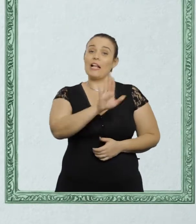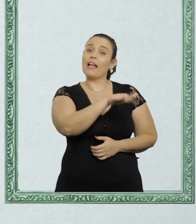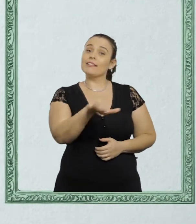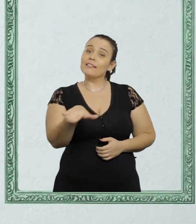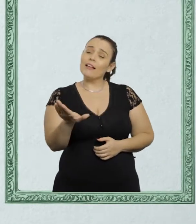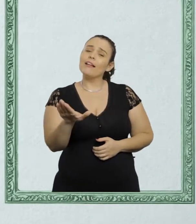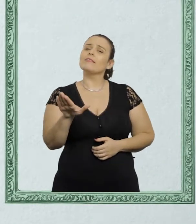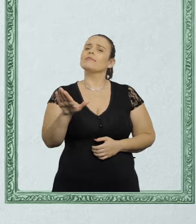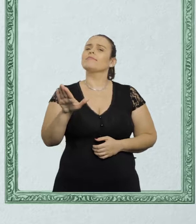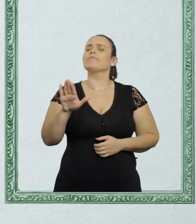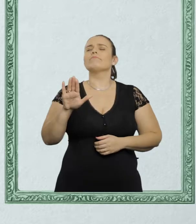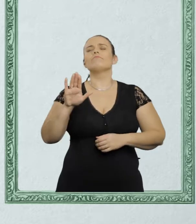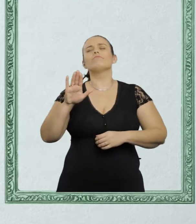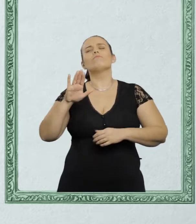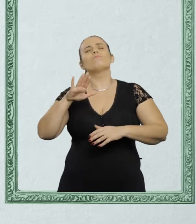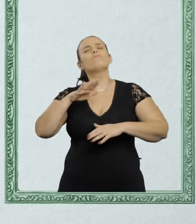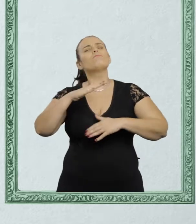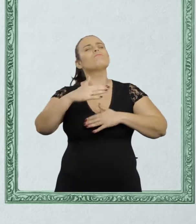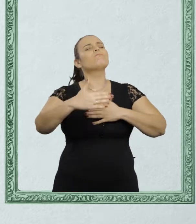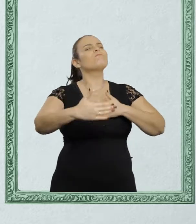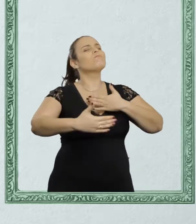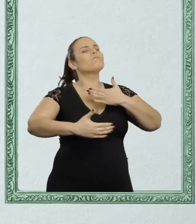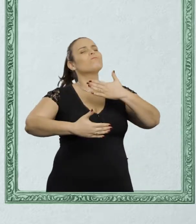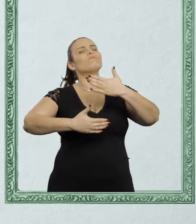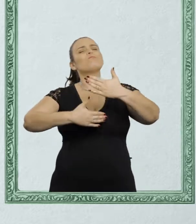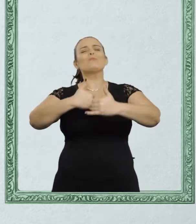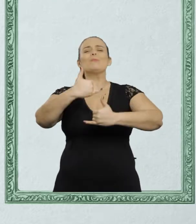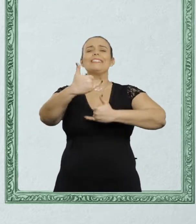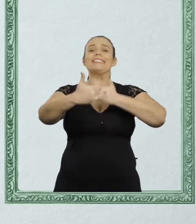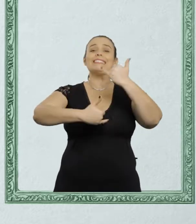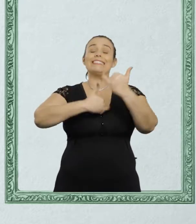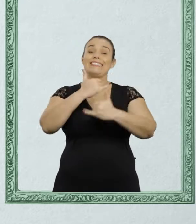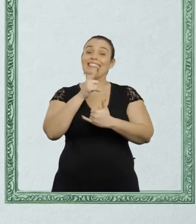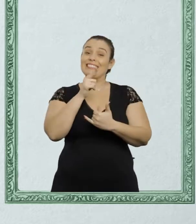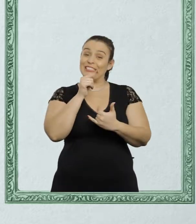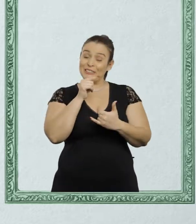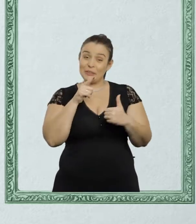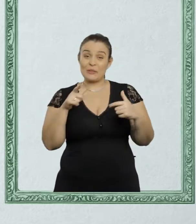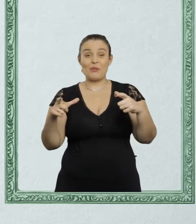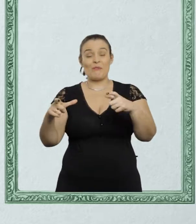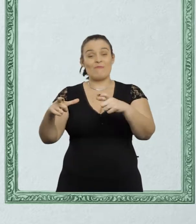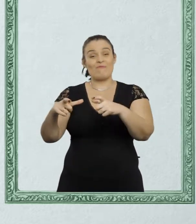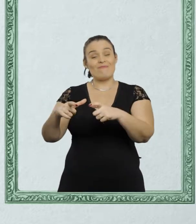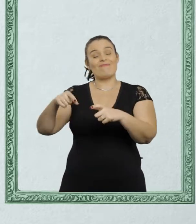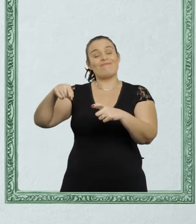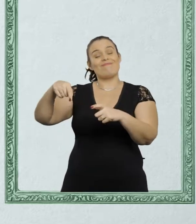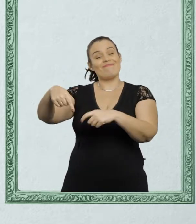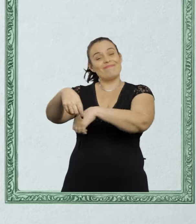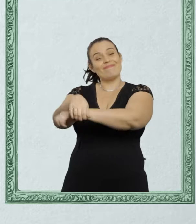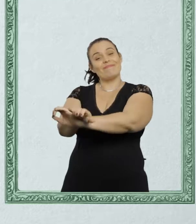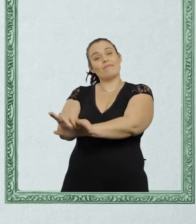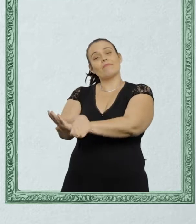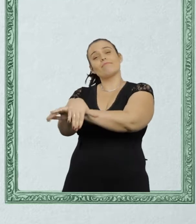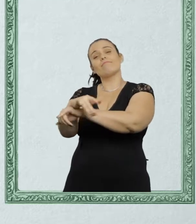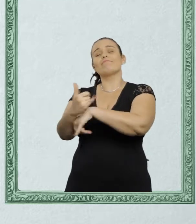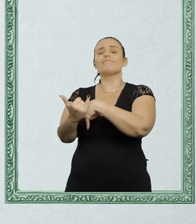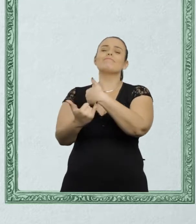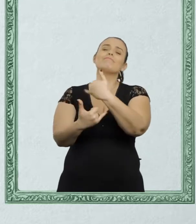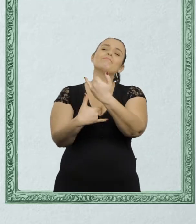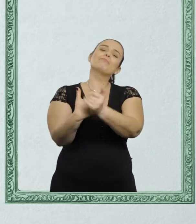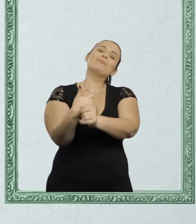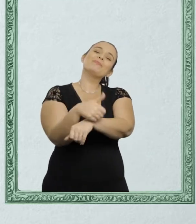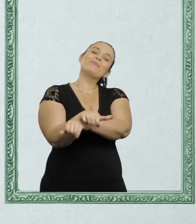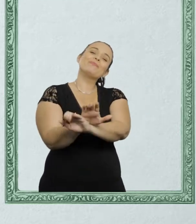As crianças passavam longos dias do verão na Lagoa das Sereias. Ficavam brincando ou boiando com as